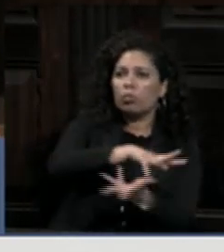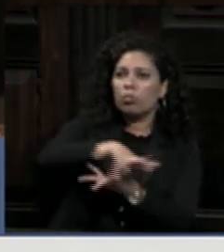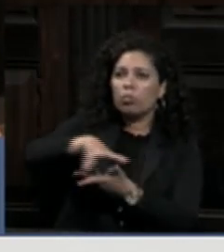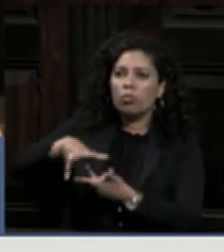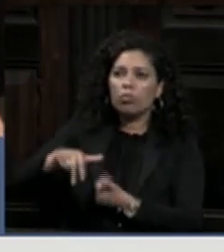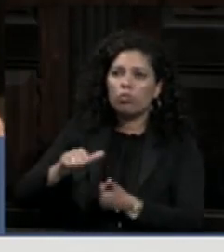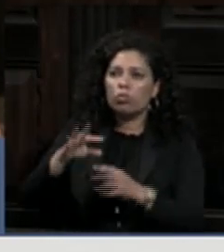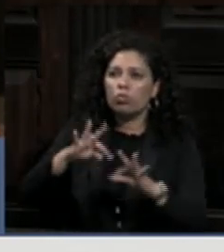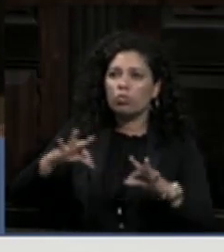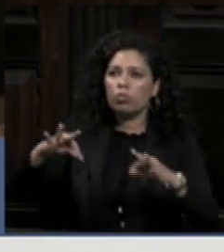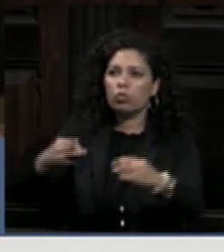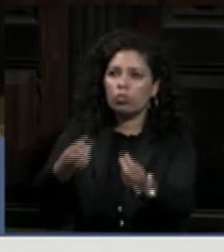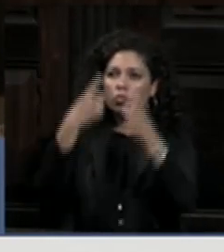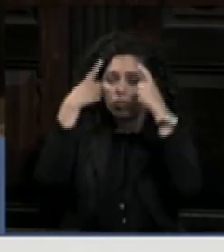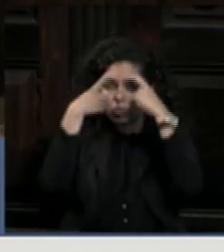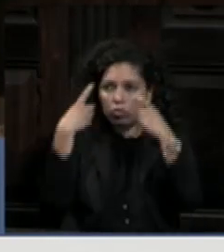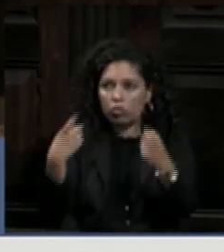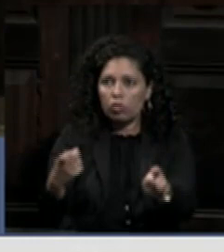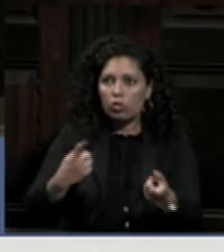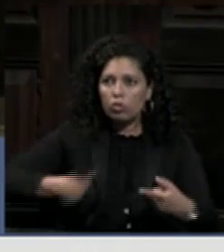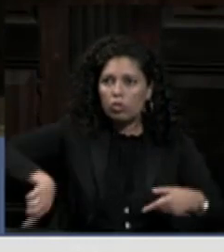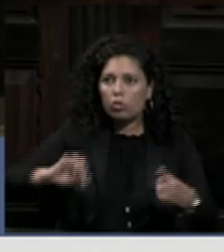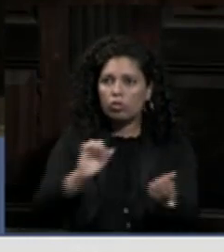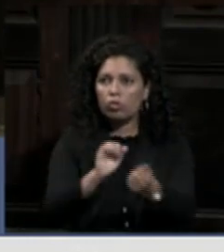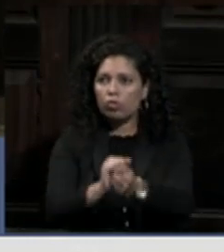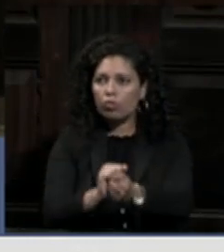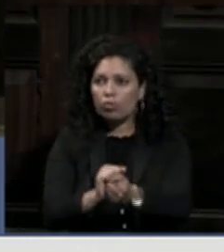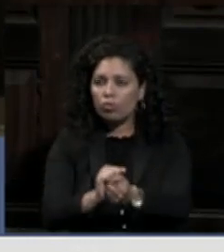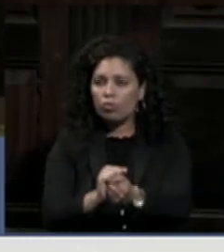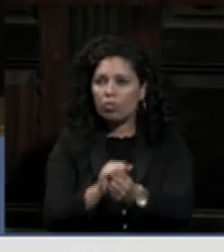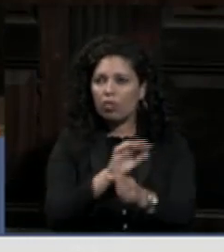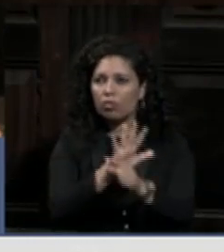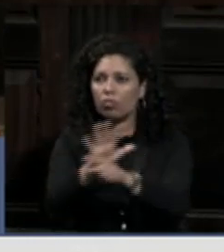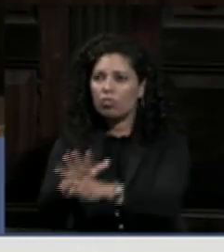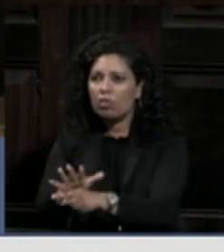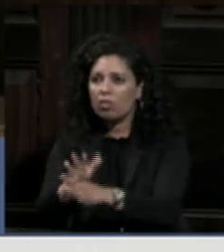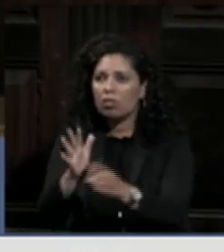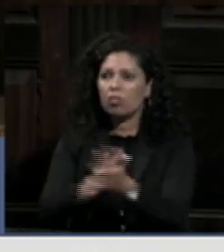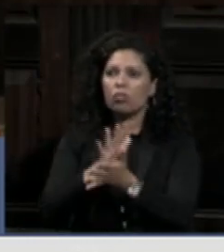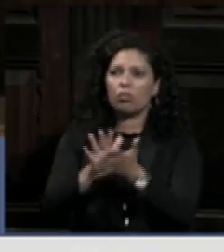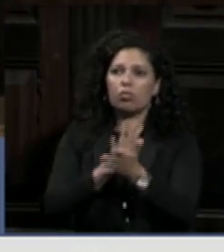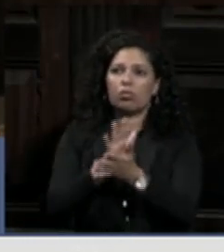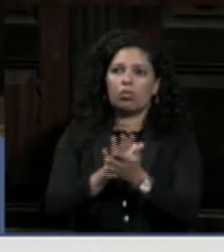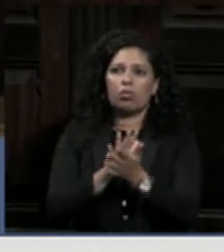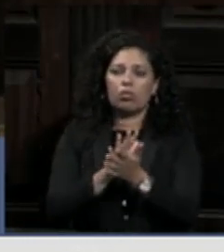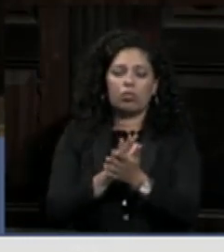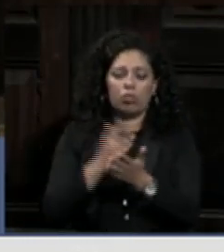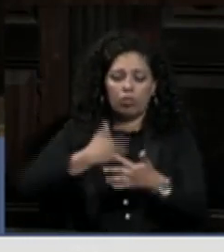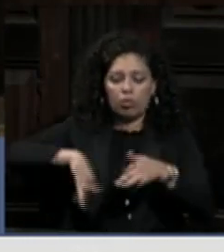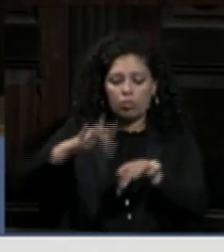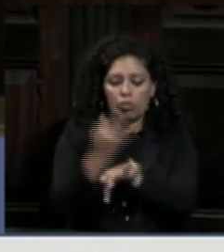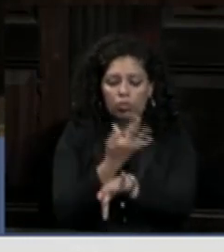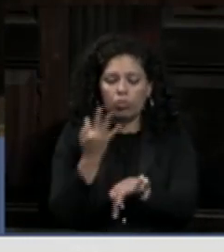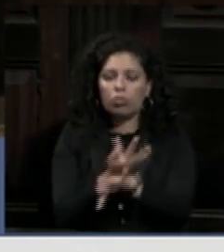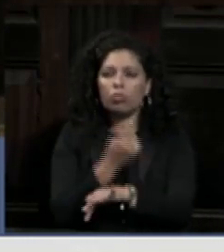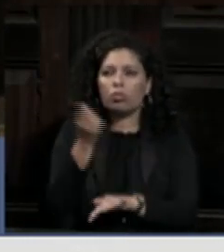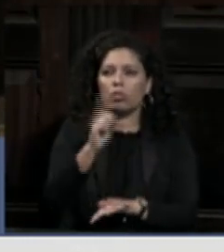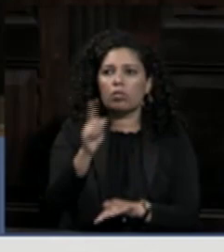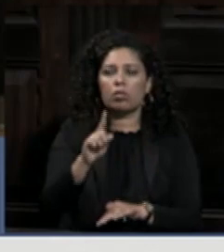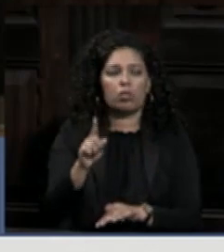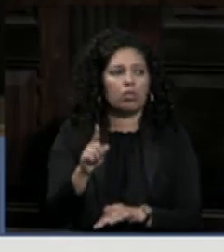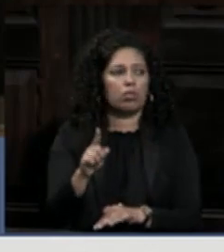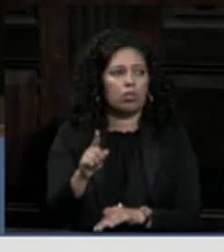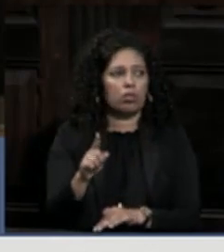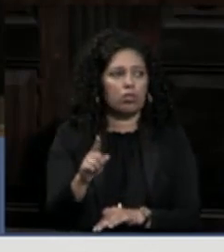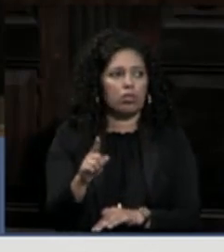e que ainda viverá não é possível que pessoas queiram